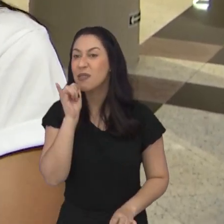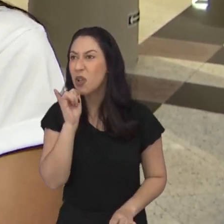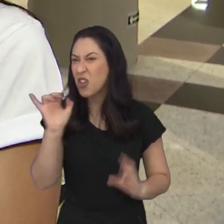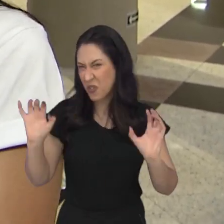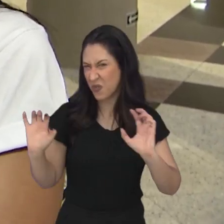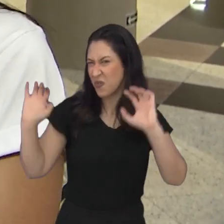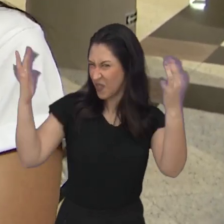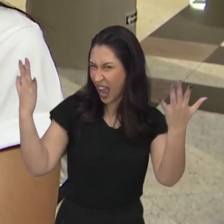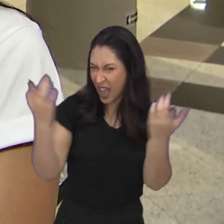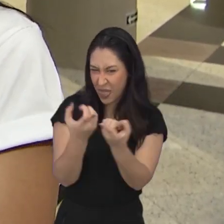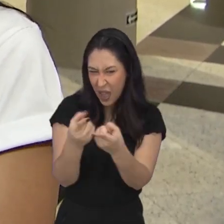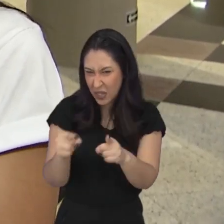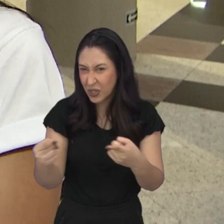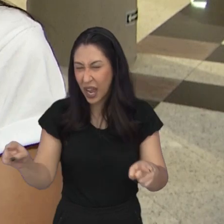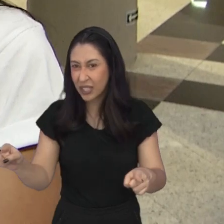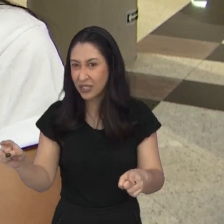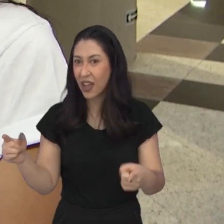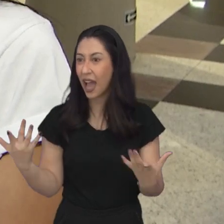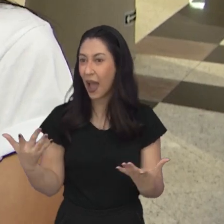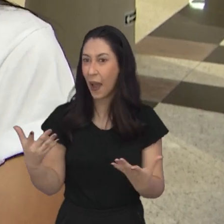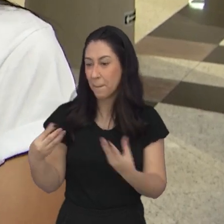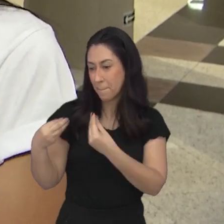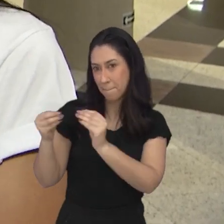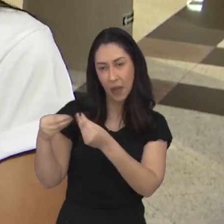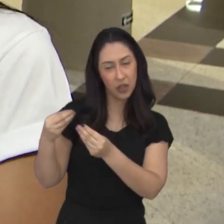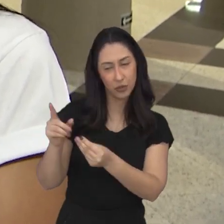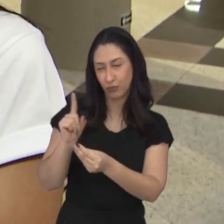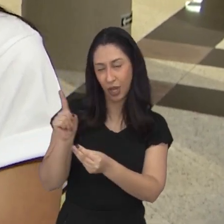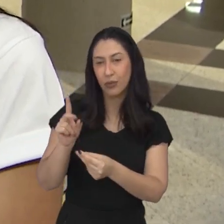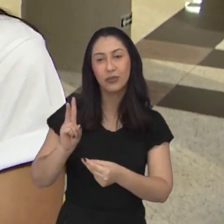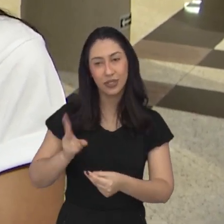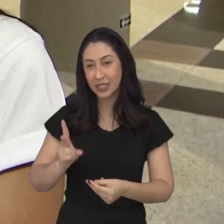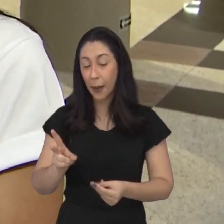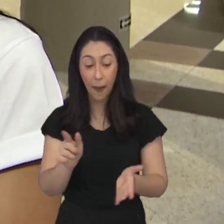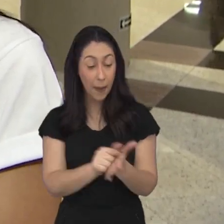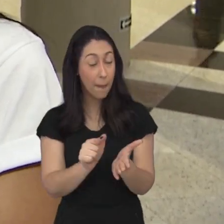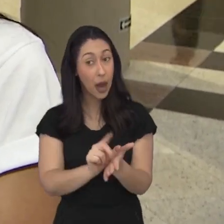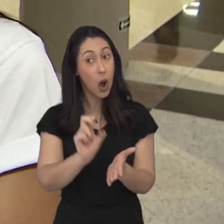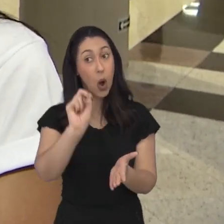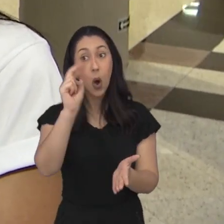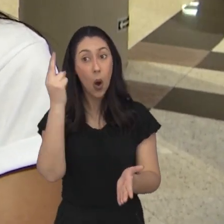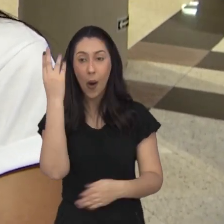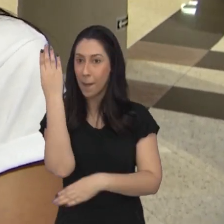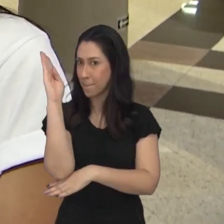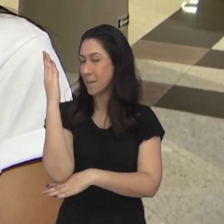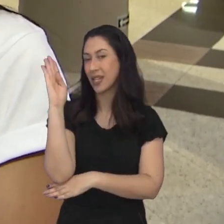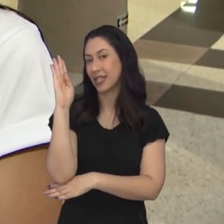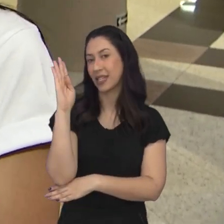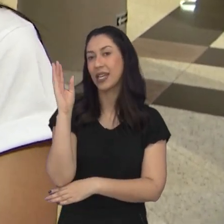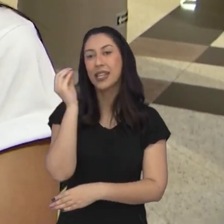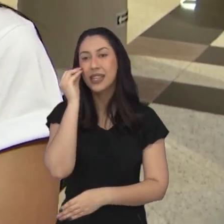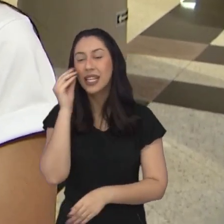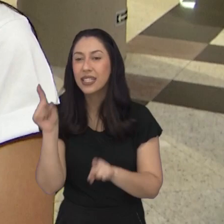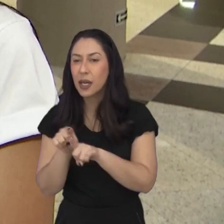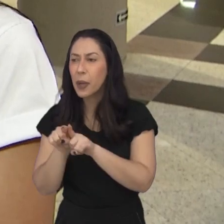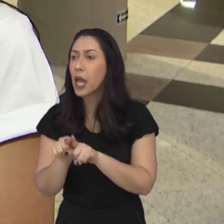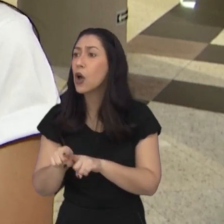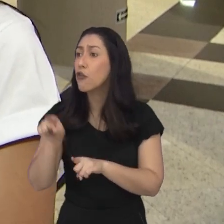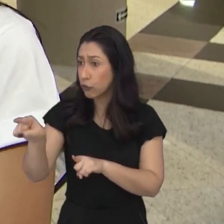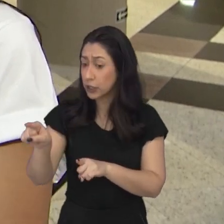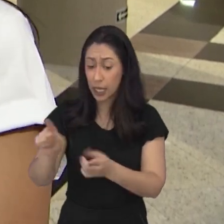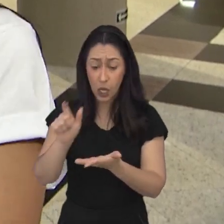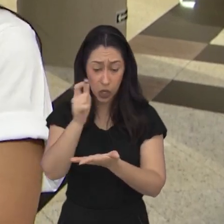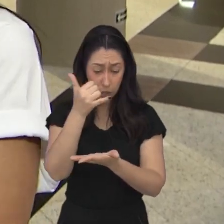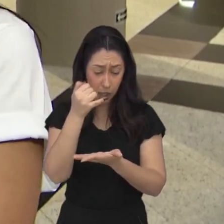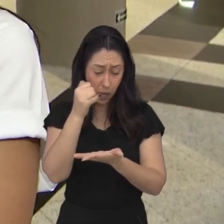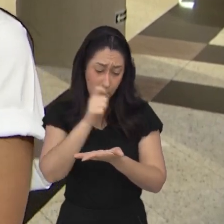tem festas, churrascos em casa, a gente não usa o descartável de plástico, a gente usa sempre de papel e de madeira. E a gente tenta colocar o nome em cada